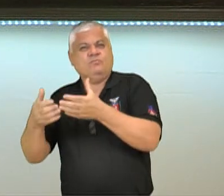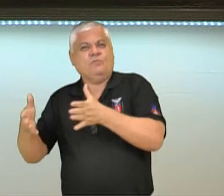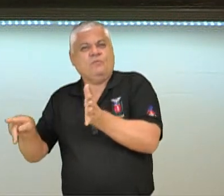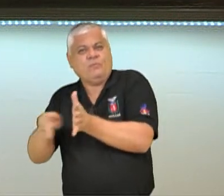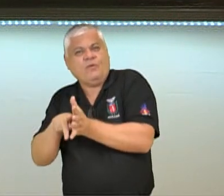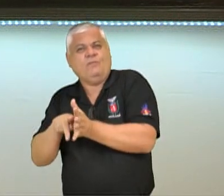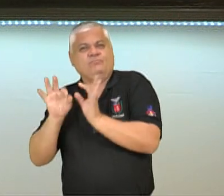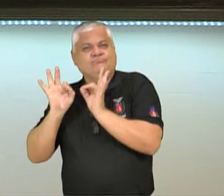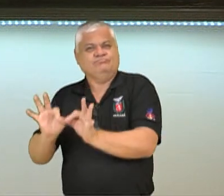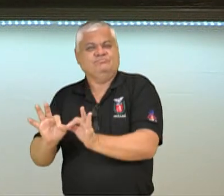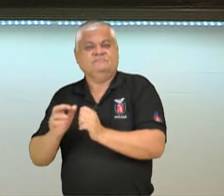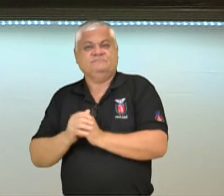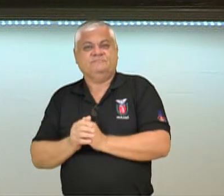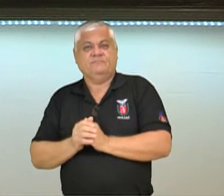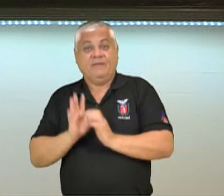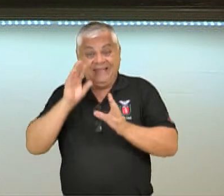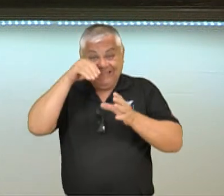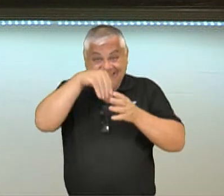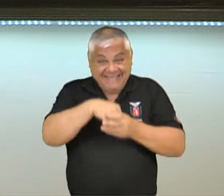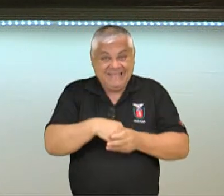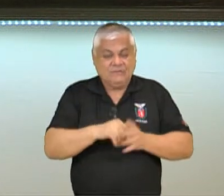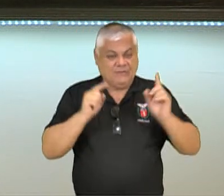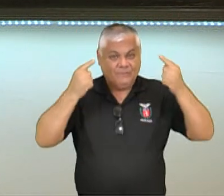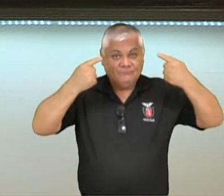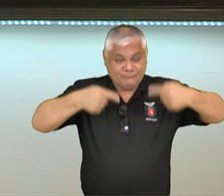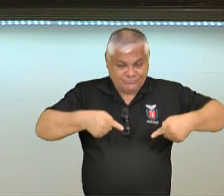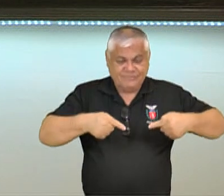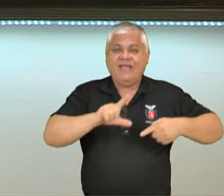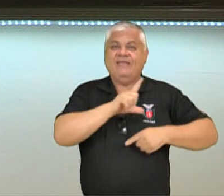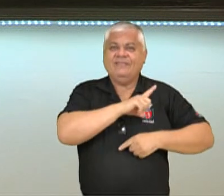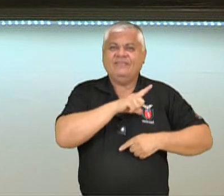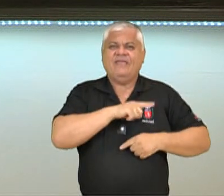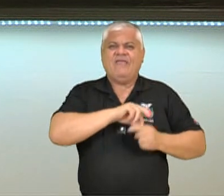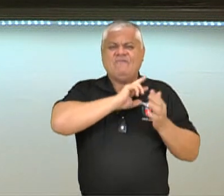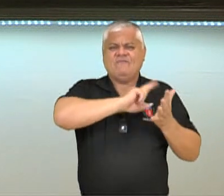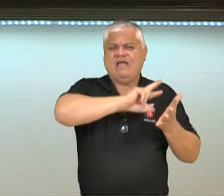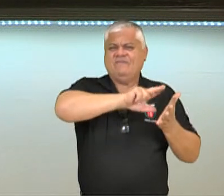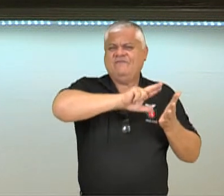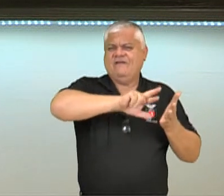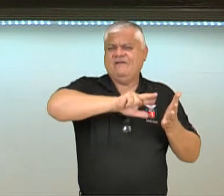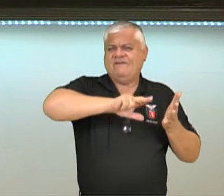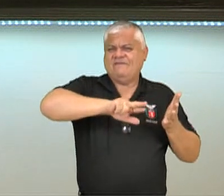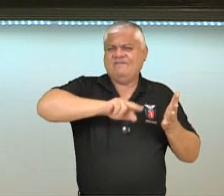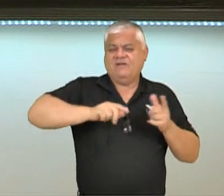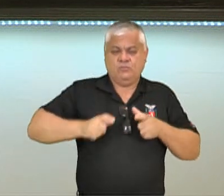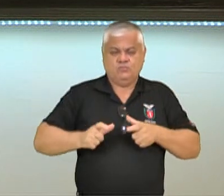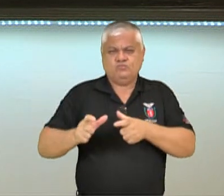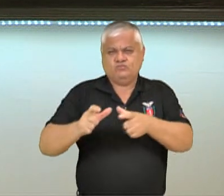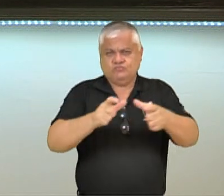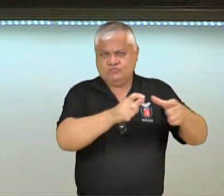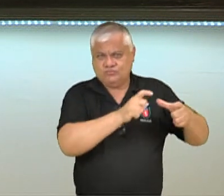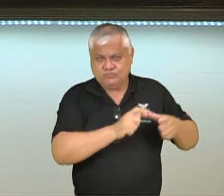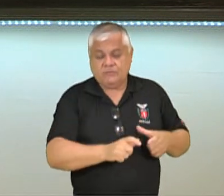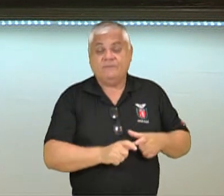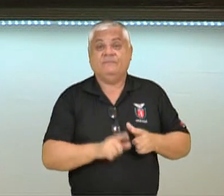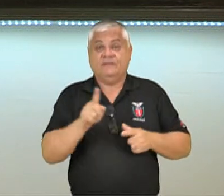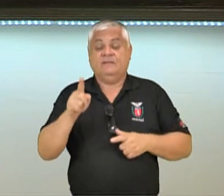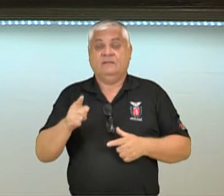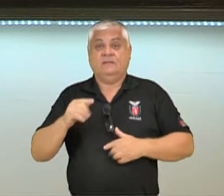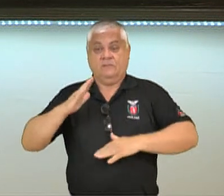específicos. Dentro da prova, você pode ter vários outros percursos. Então, os atletas